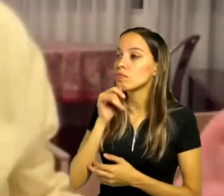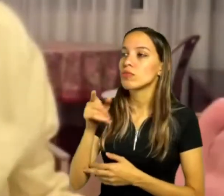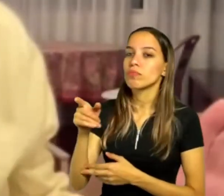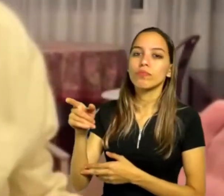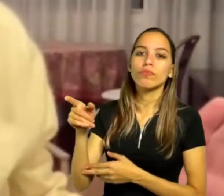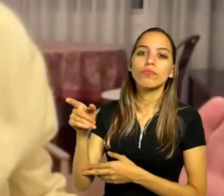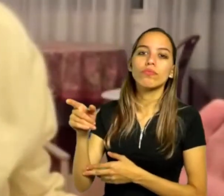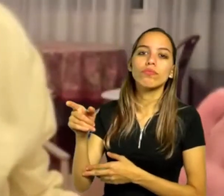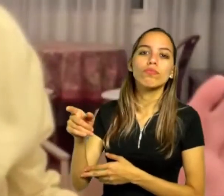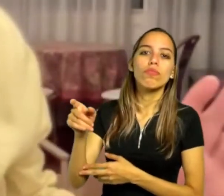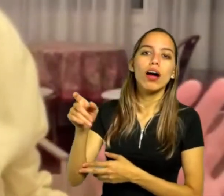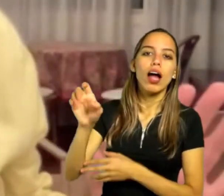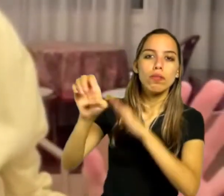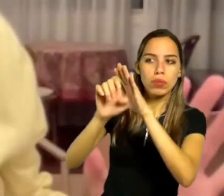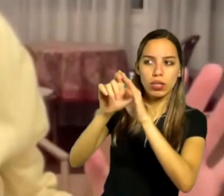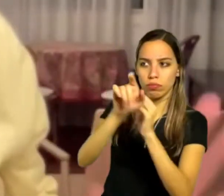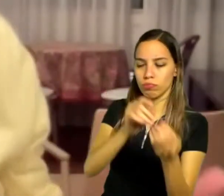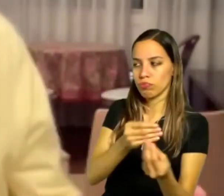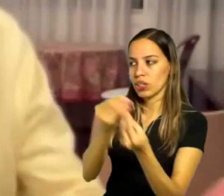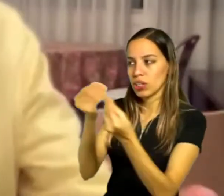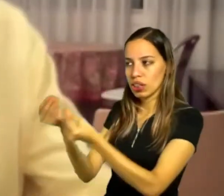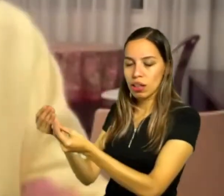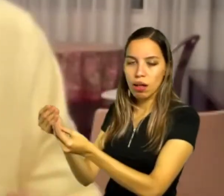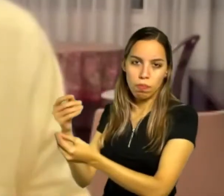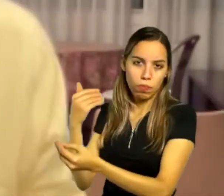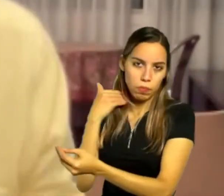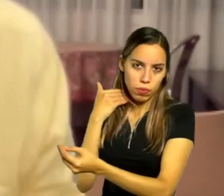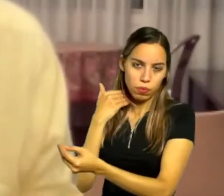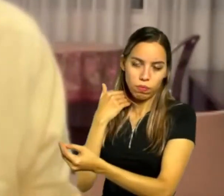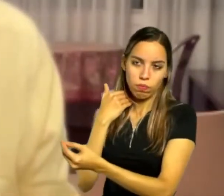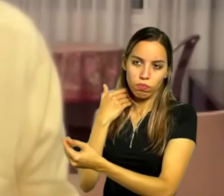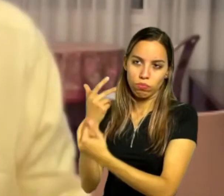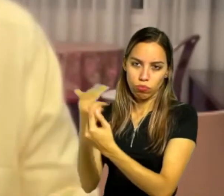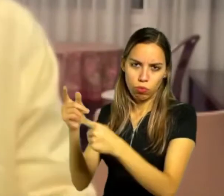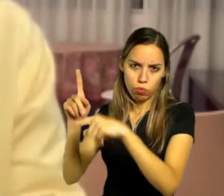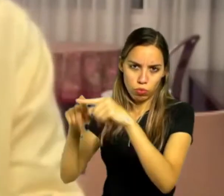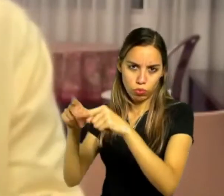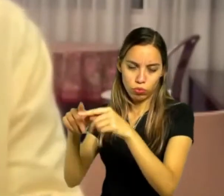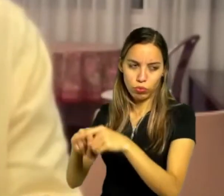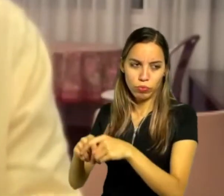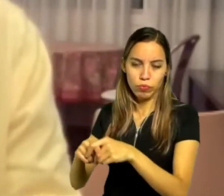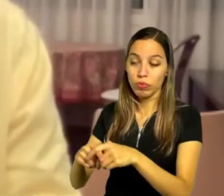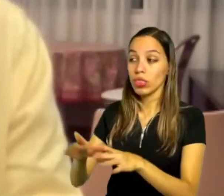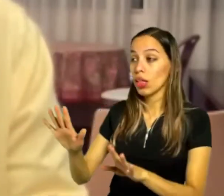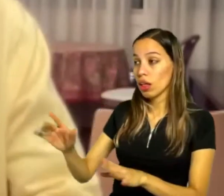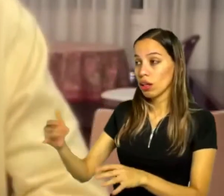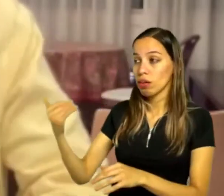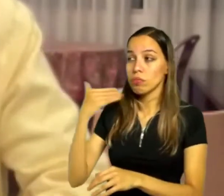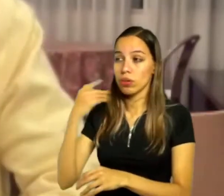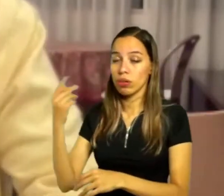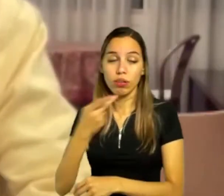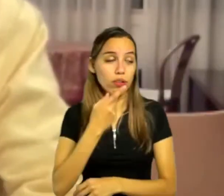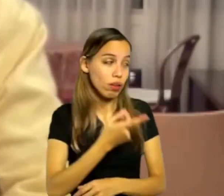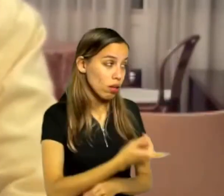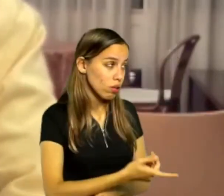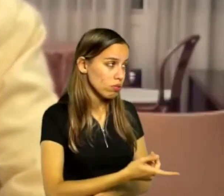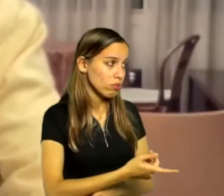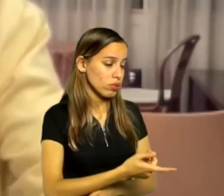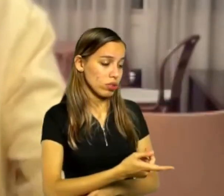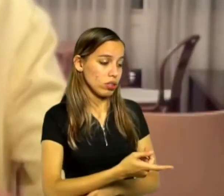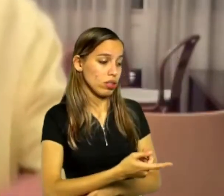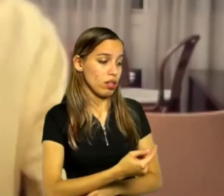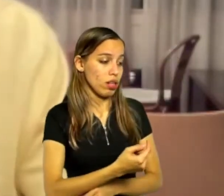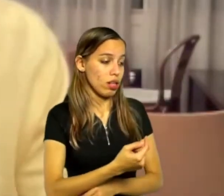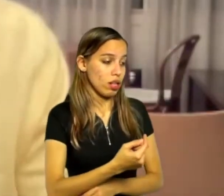grupo encarregado de tomar essas decisões. E assim que a gente fazia. E aí o banco emprestava o quê? Ele fazia toda